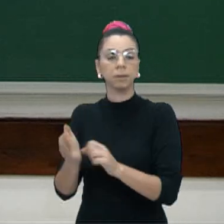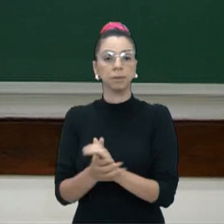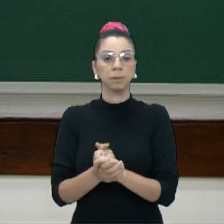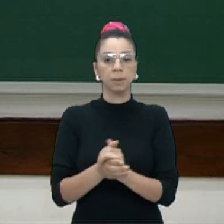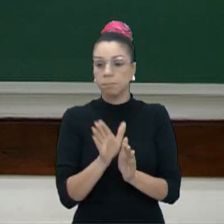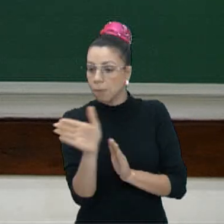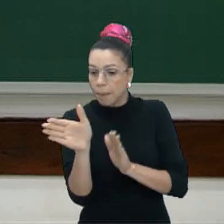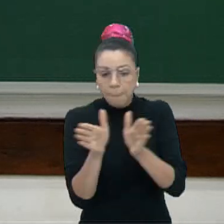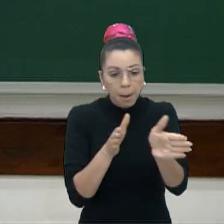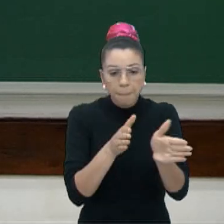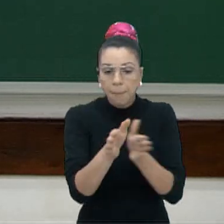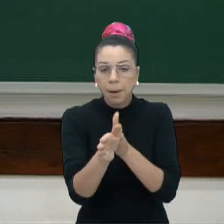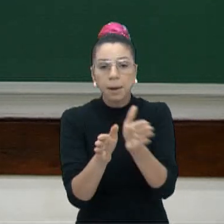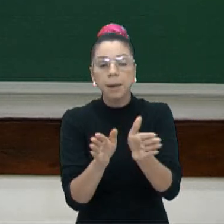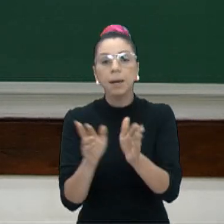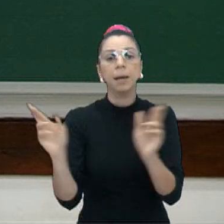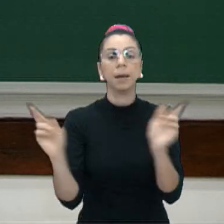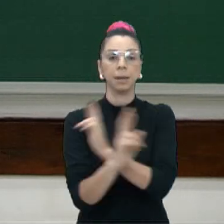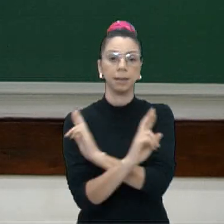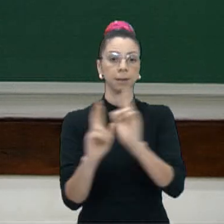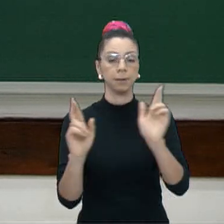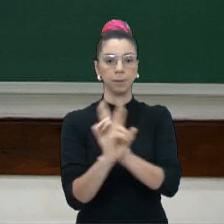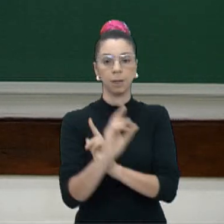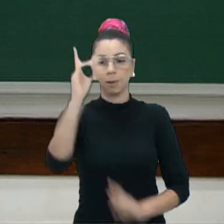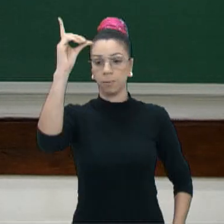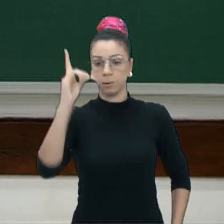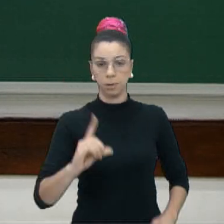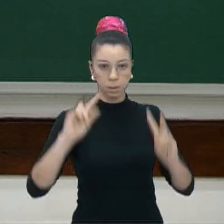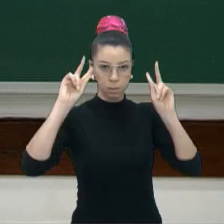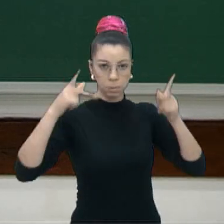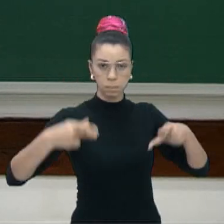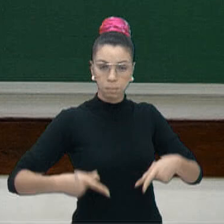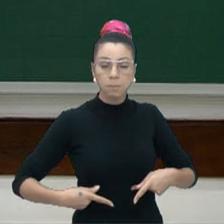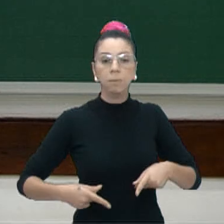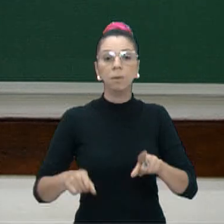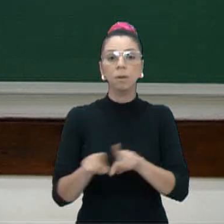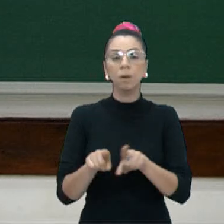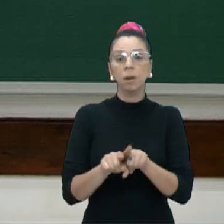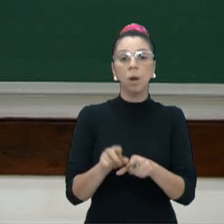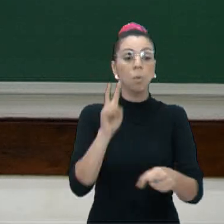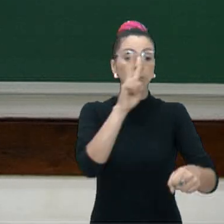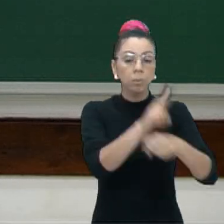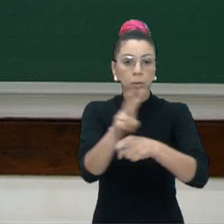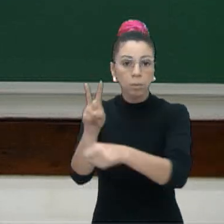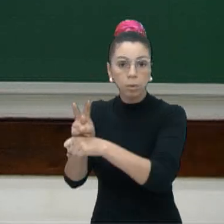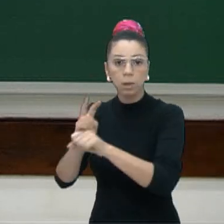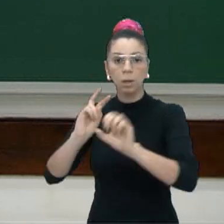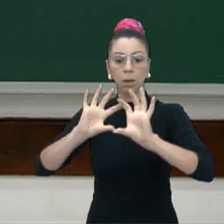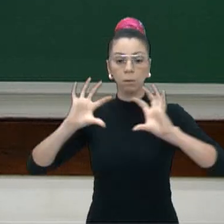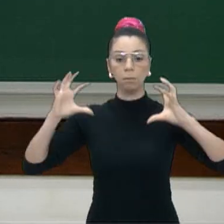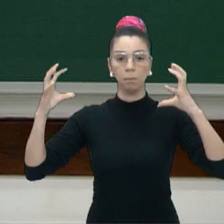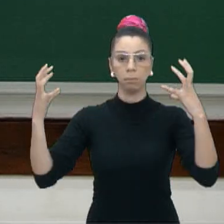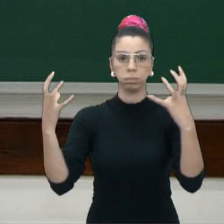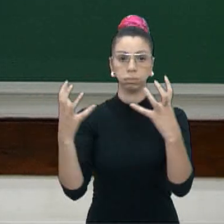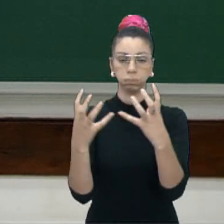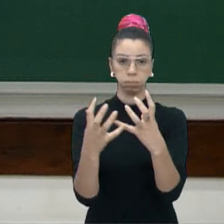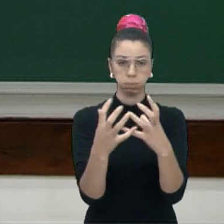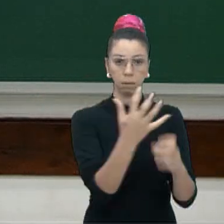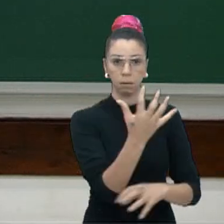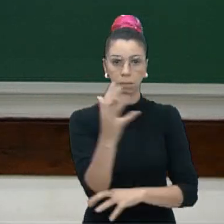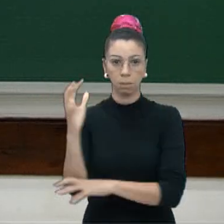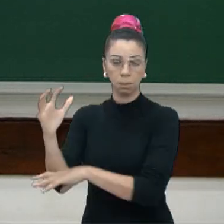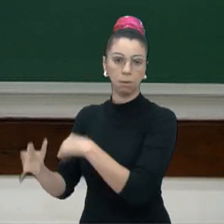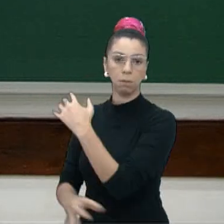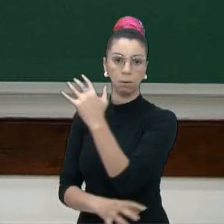principalmente causas relacionadas aos direitos humanos, causas relacionadas à preservação do ambiente, e tem